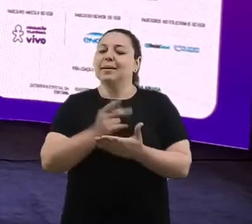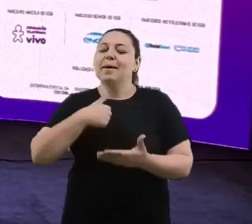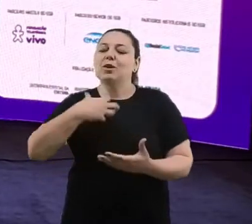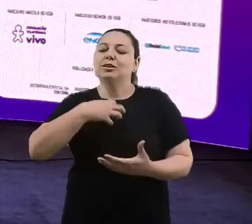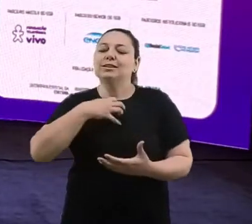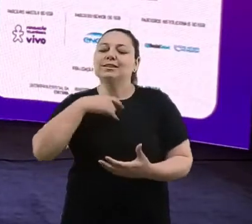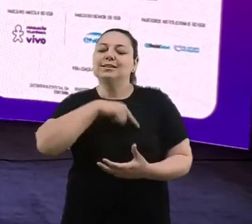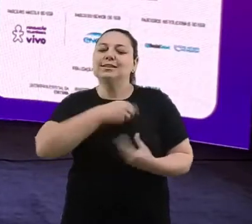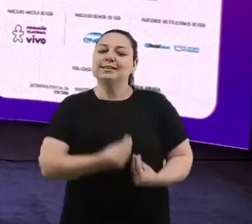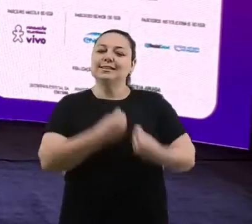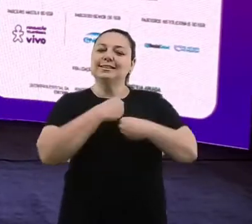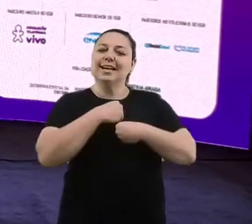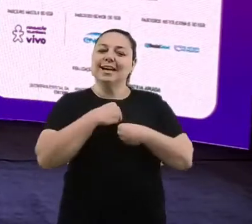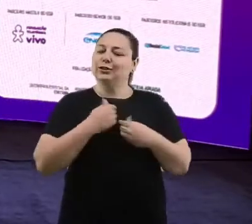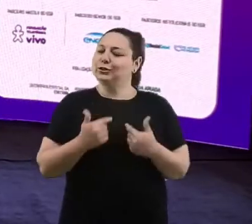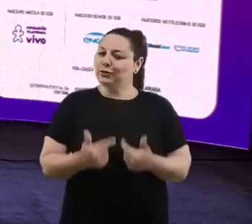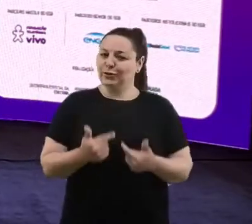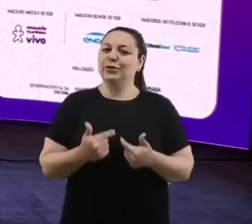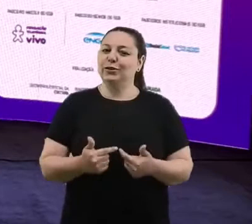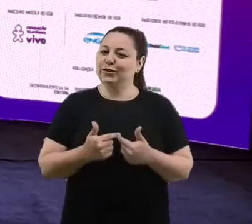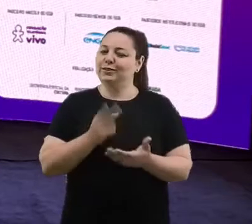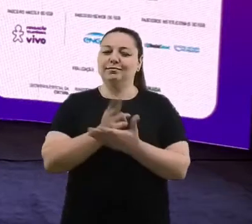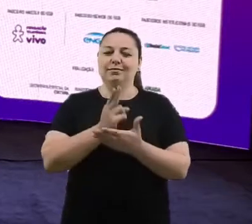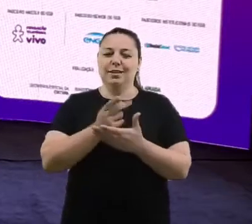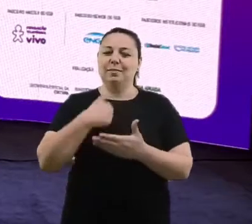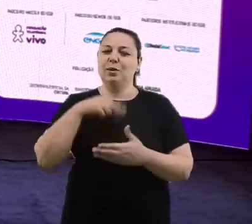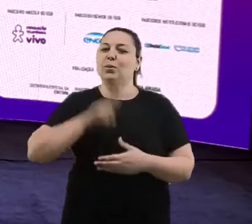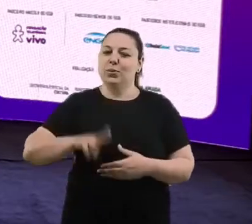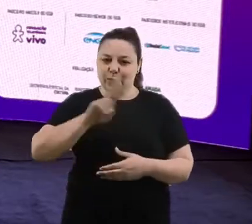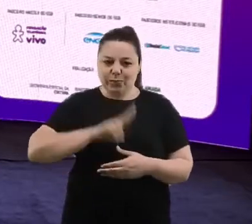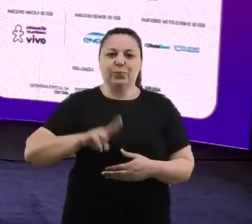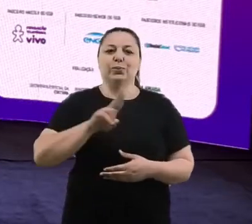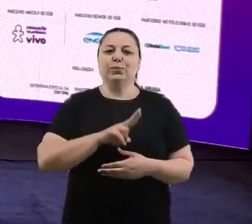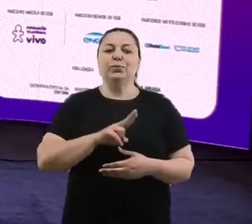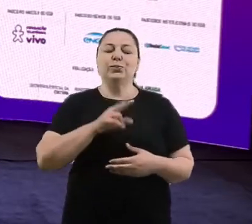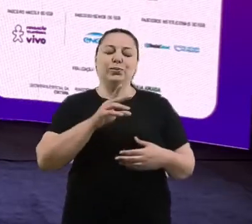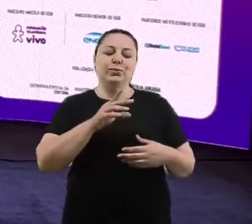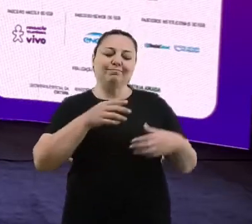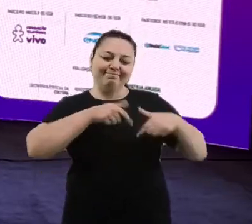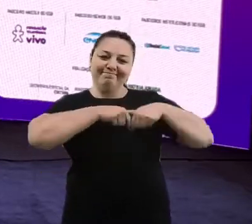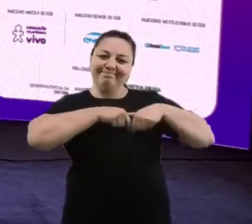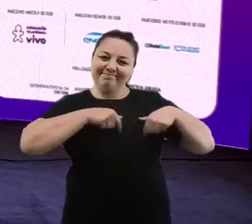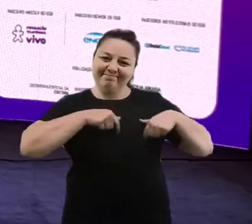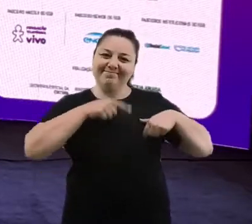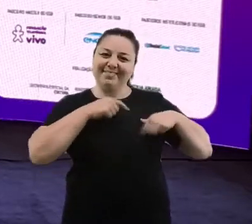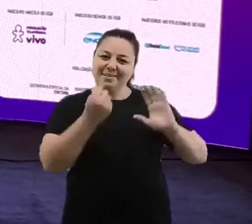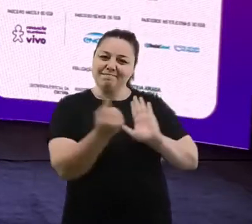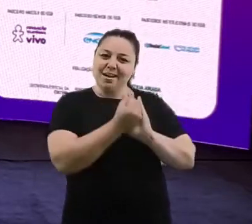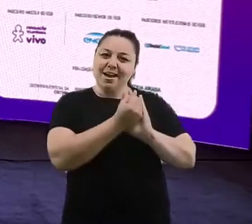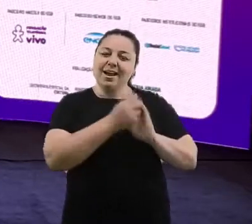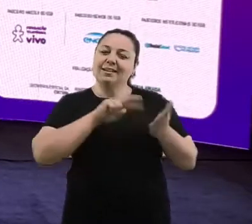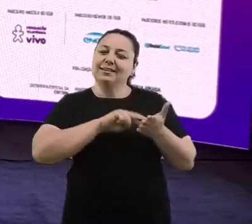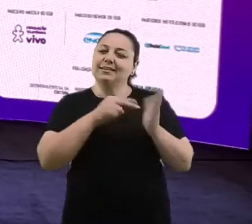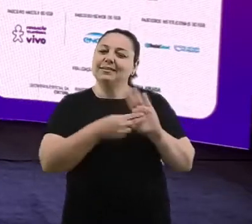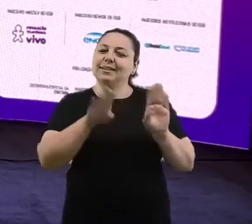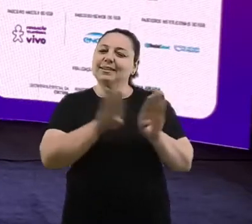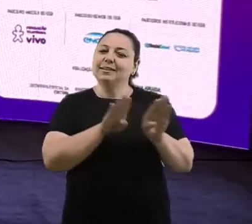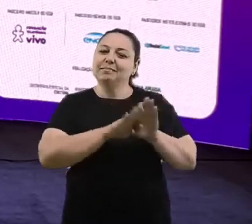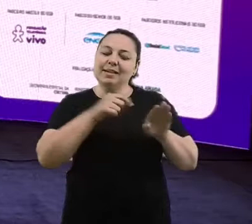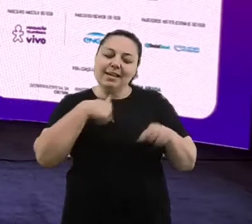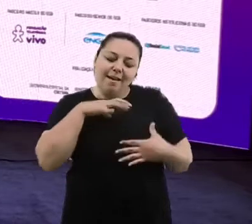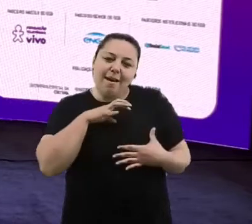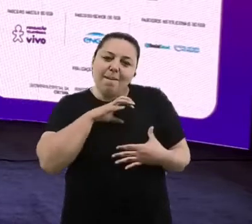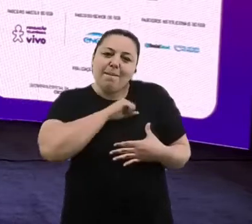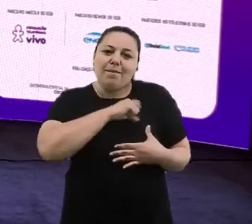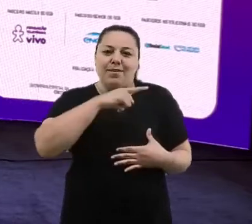eu trago ela no peito, assim como a paixão que eu tenho, né? Estou aqui no estúdio do Social Good Brasil. O